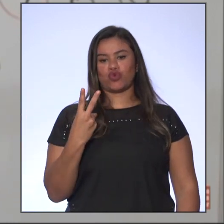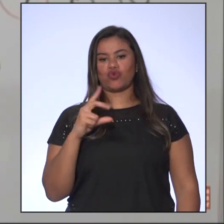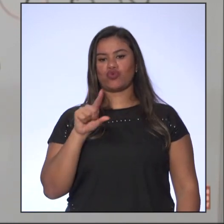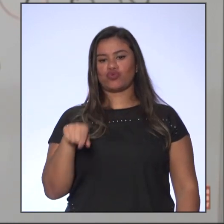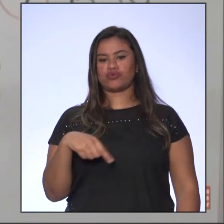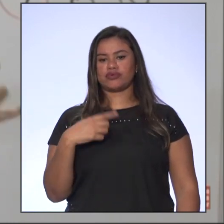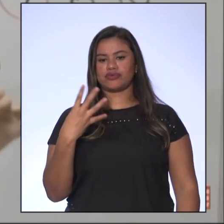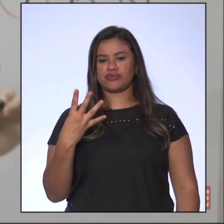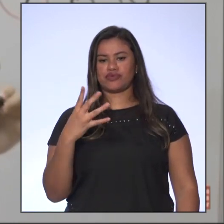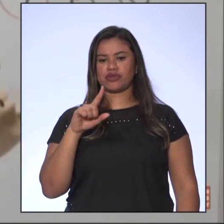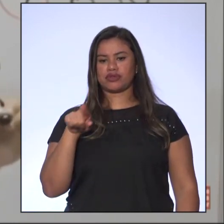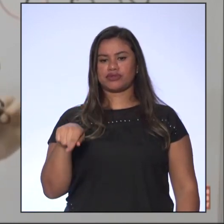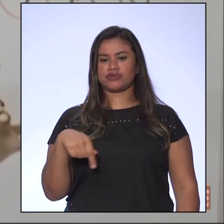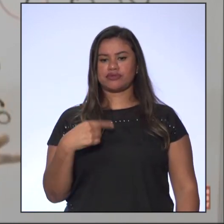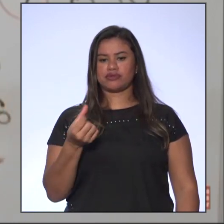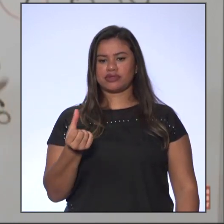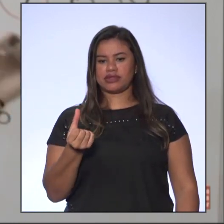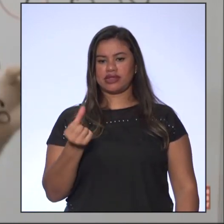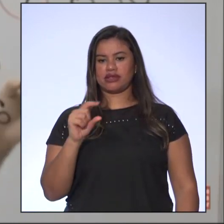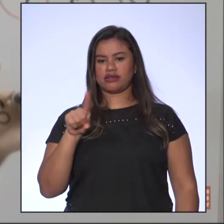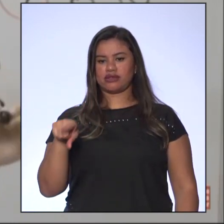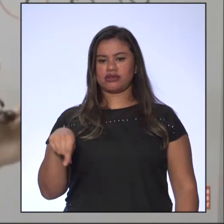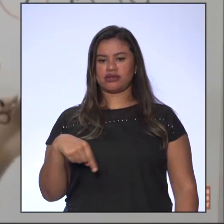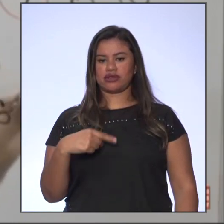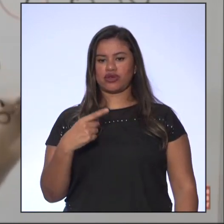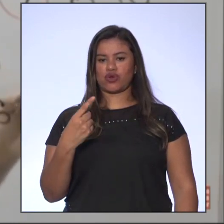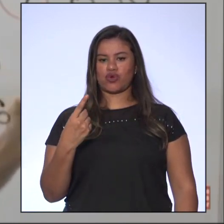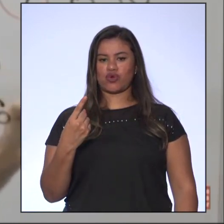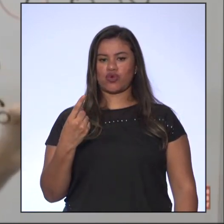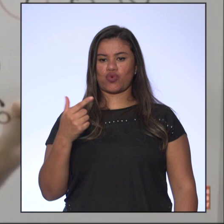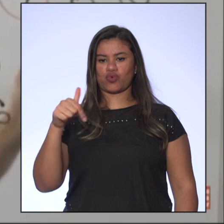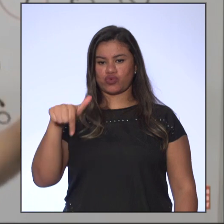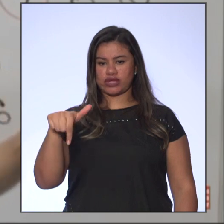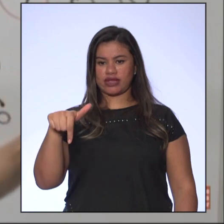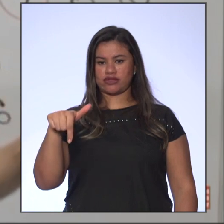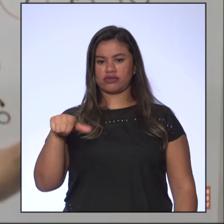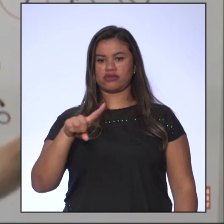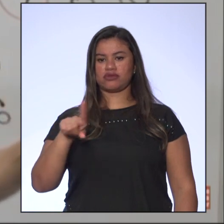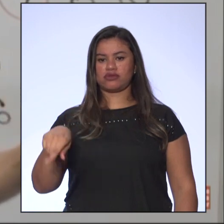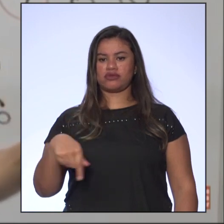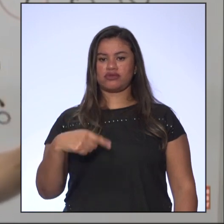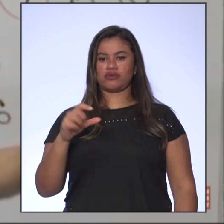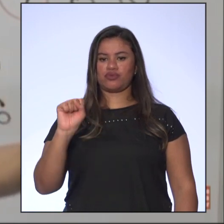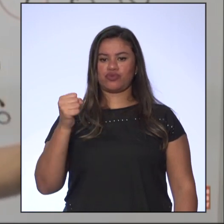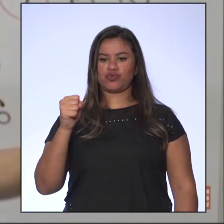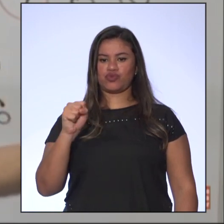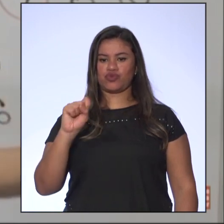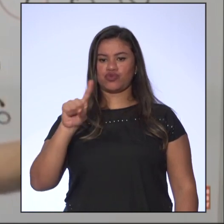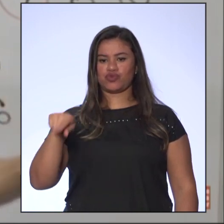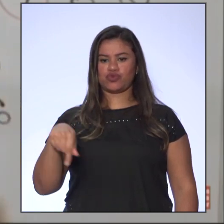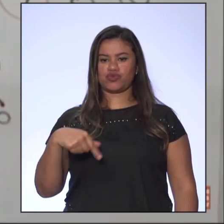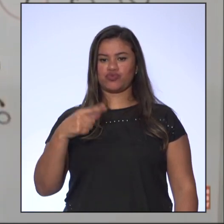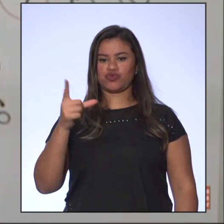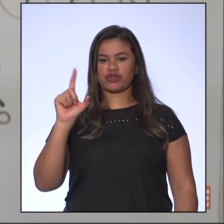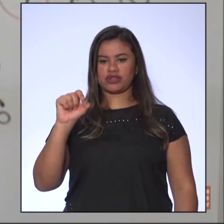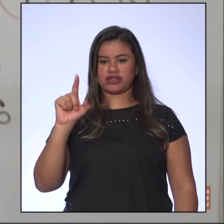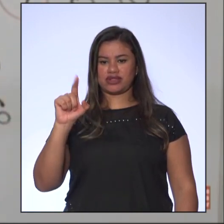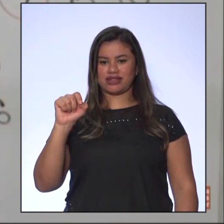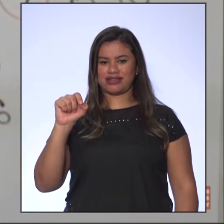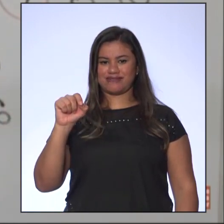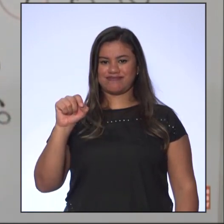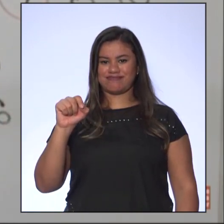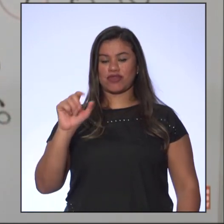depois 4, depois 6, depois quem? 7, depois 8 e depois o 10. Então